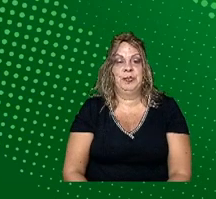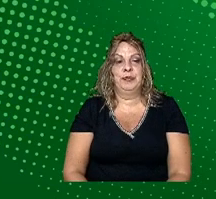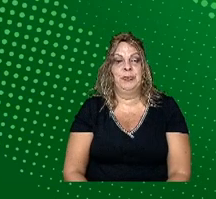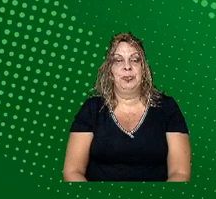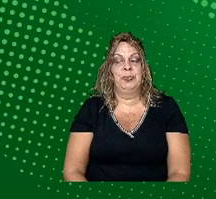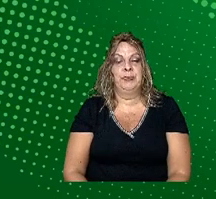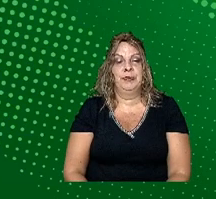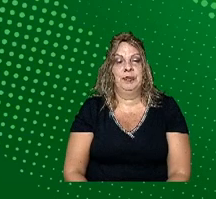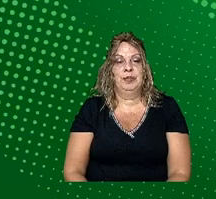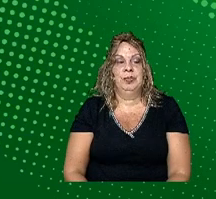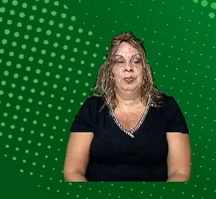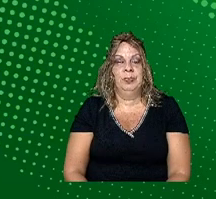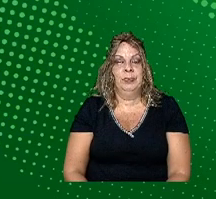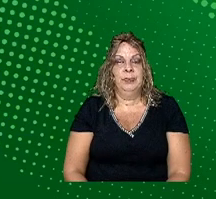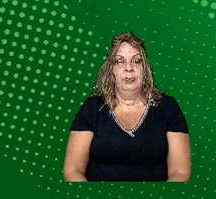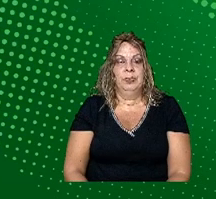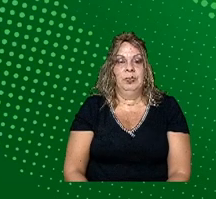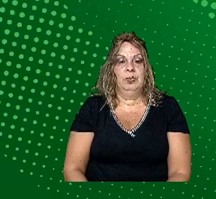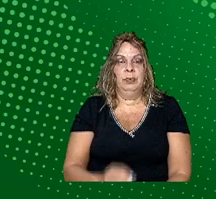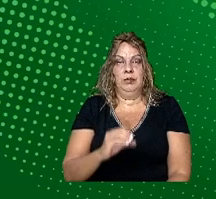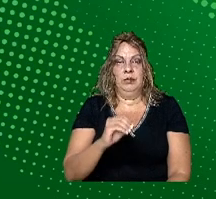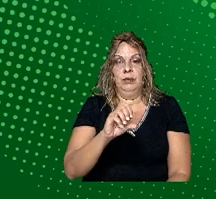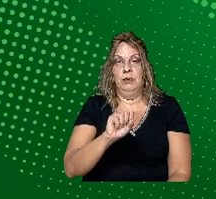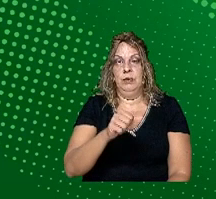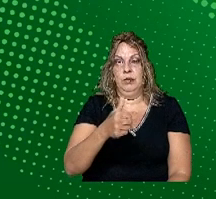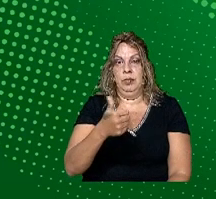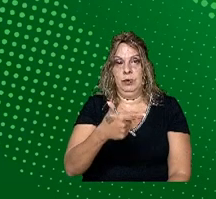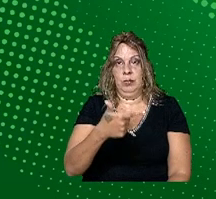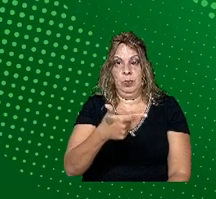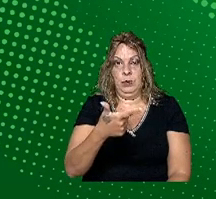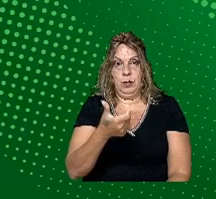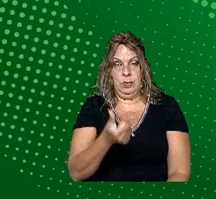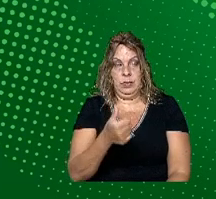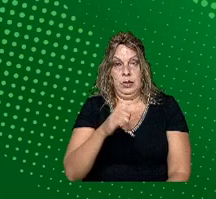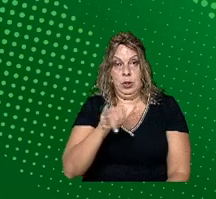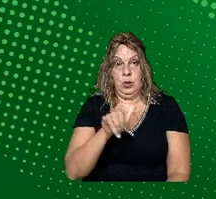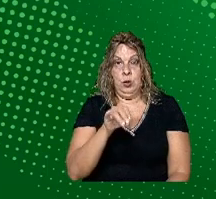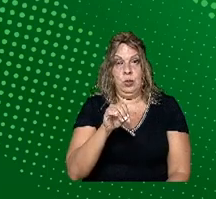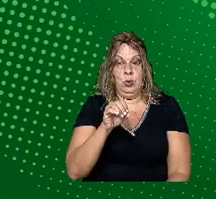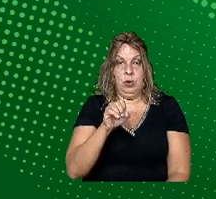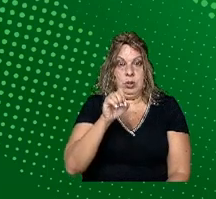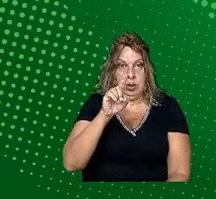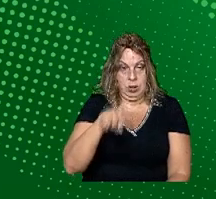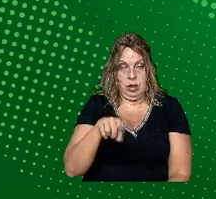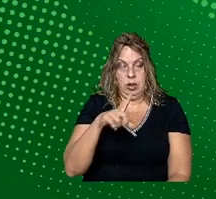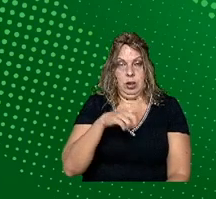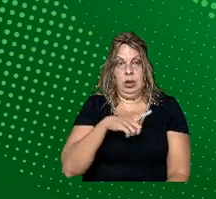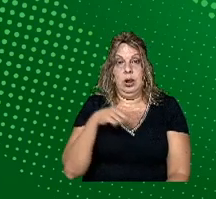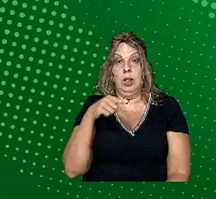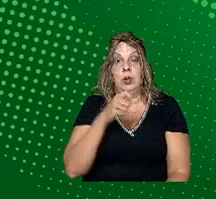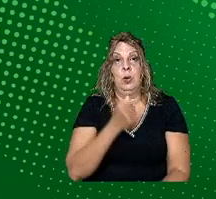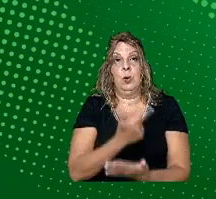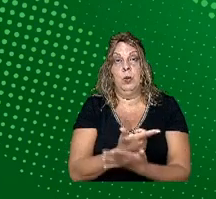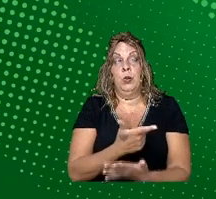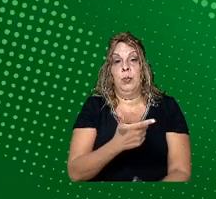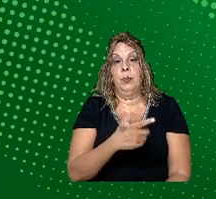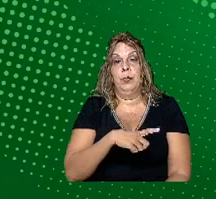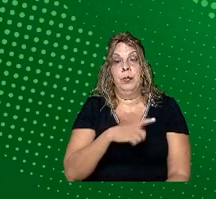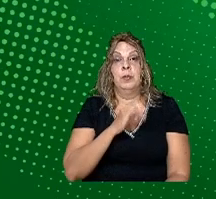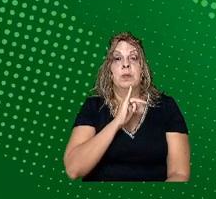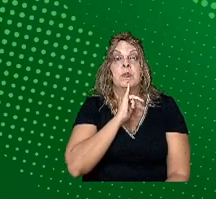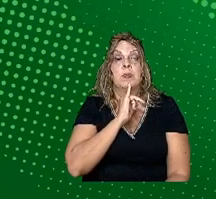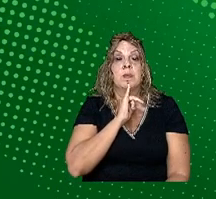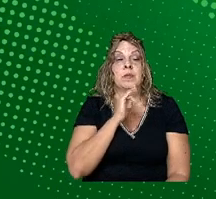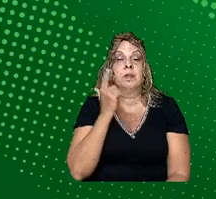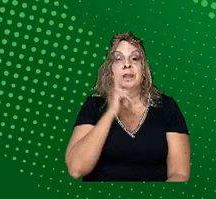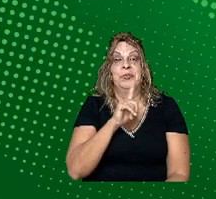Nádia Pé Quente. Parabéns! Parabéns! 081226, José Raimundo, tá? Ele adquiriu na Regional